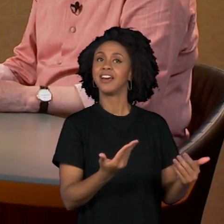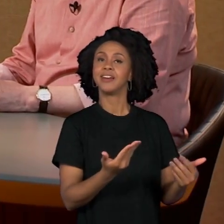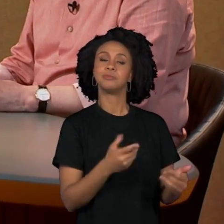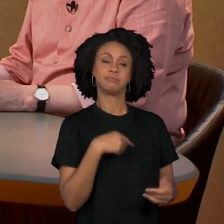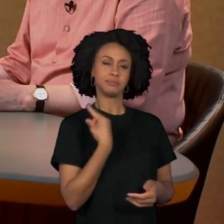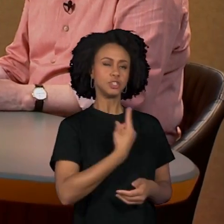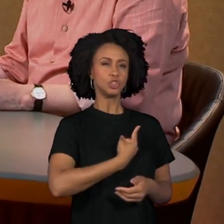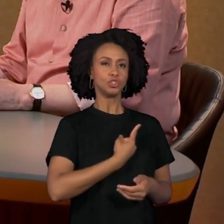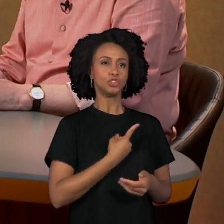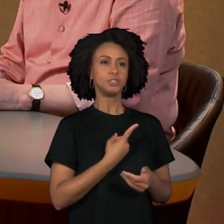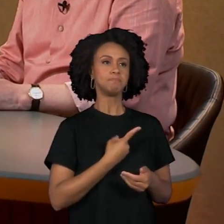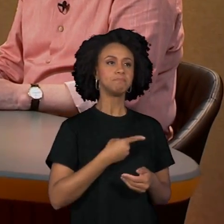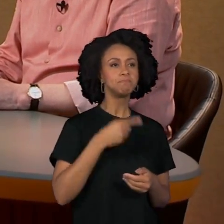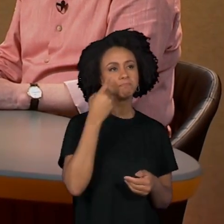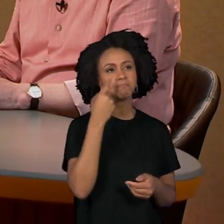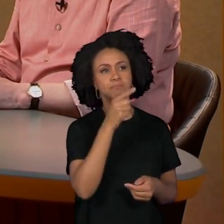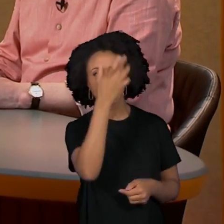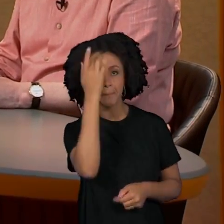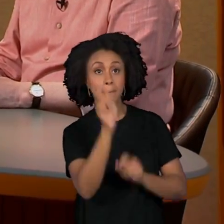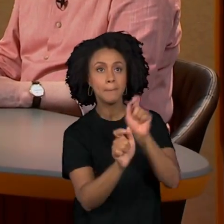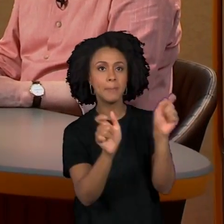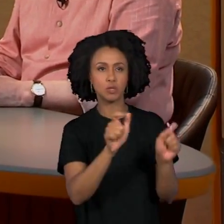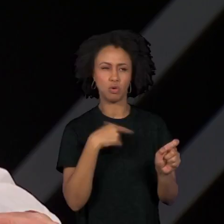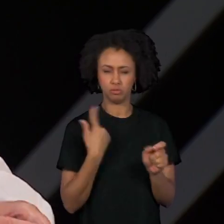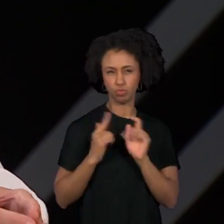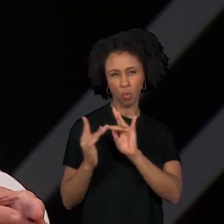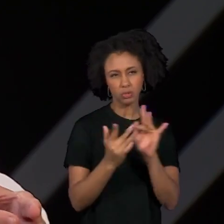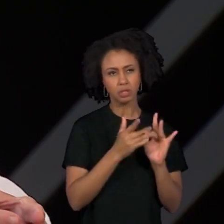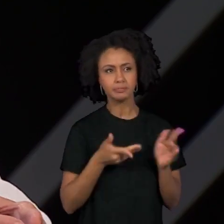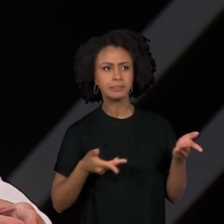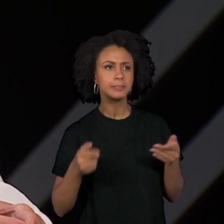Nós procurávamos pessoas do nosso convívio